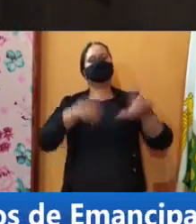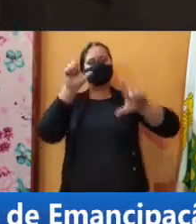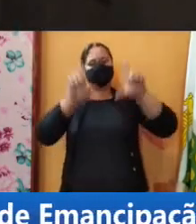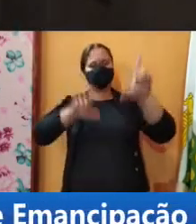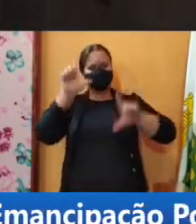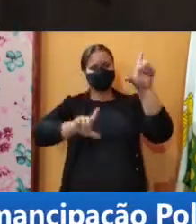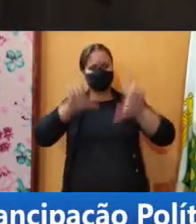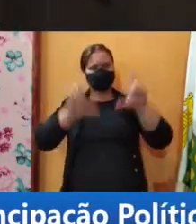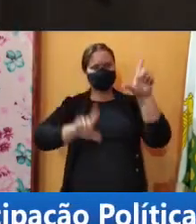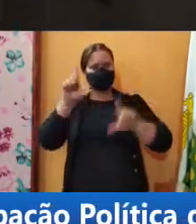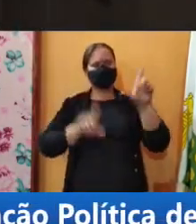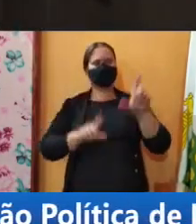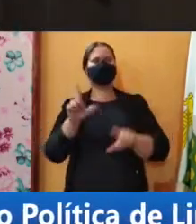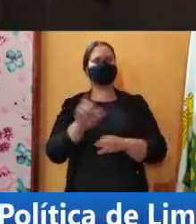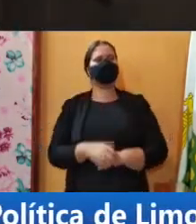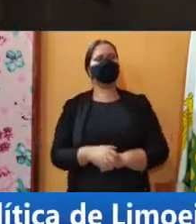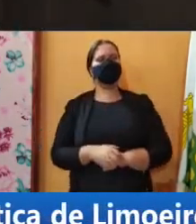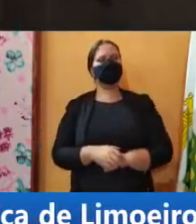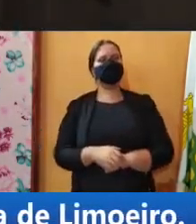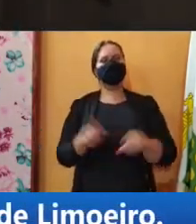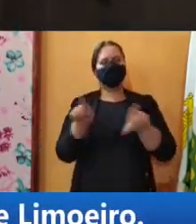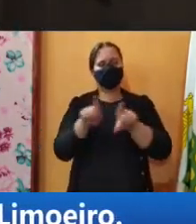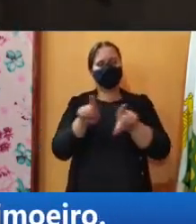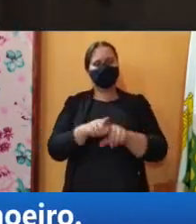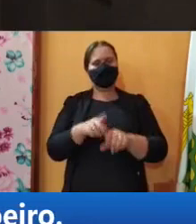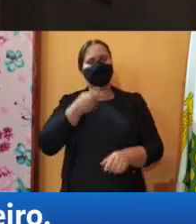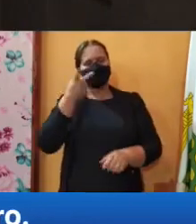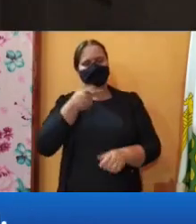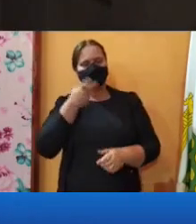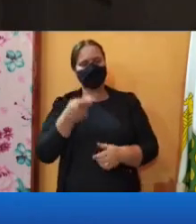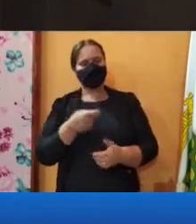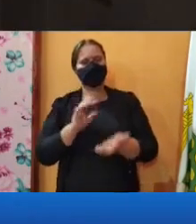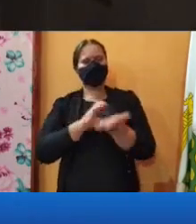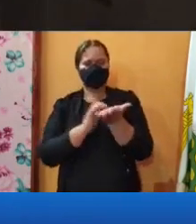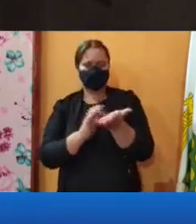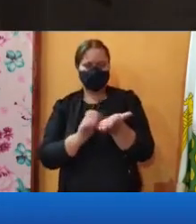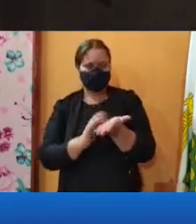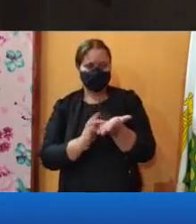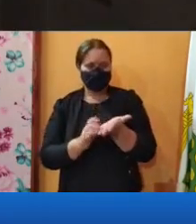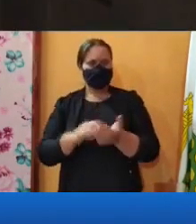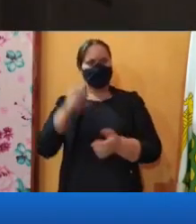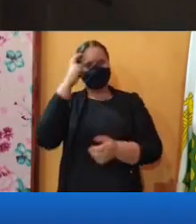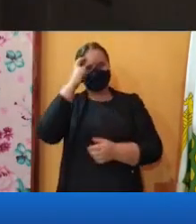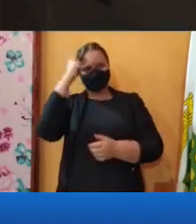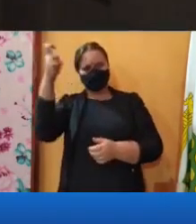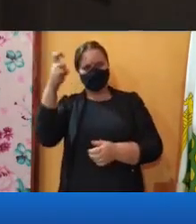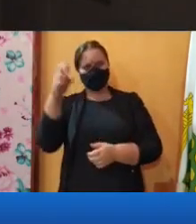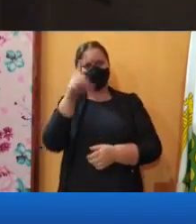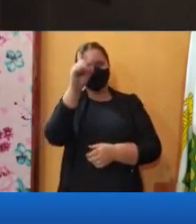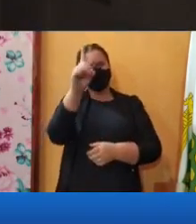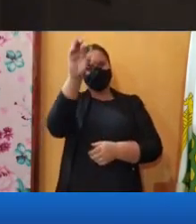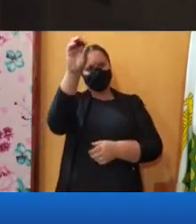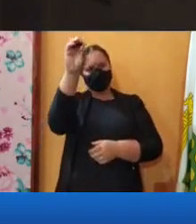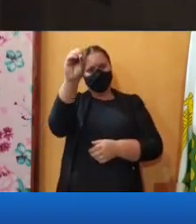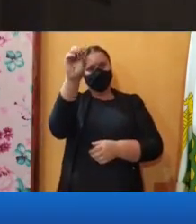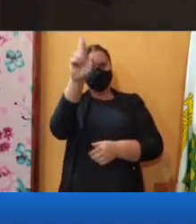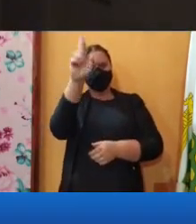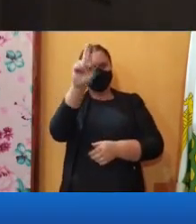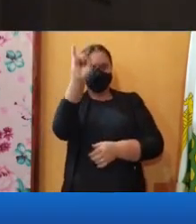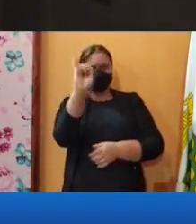cá, Cadu. E passar a palavra à nossa secretária de cultura, Dolores. É você,